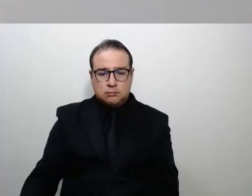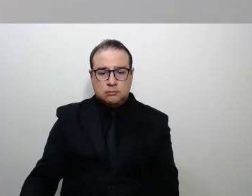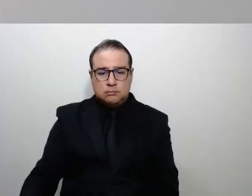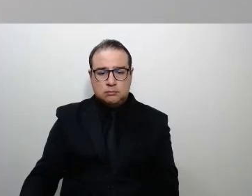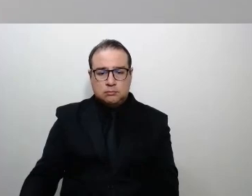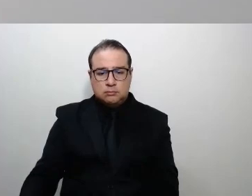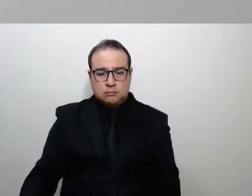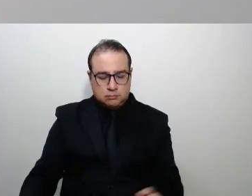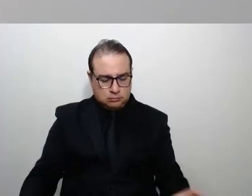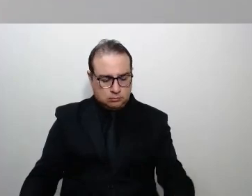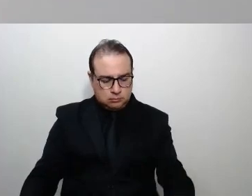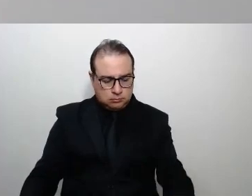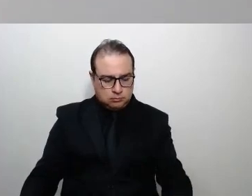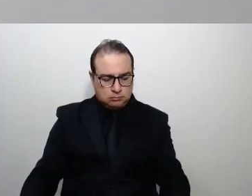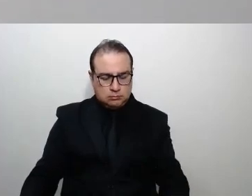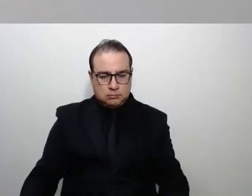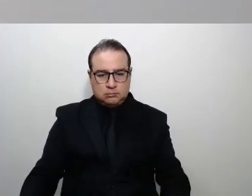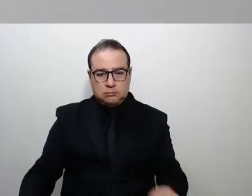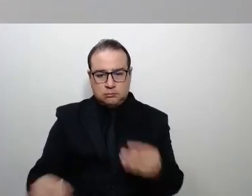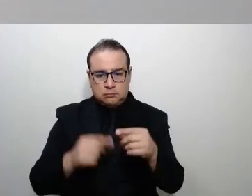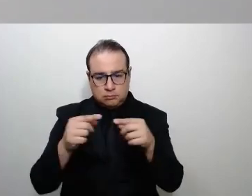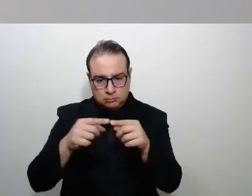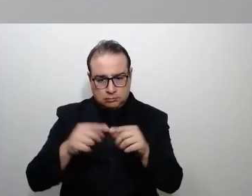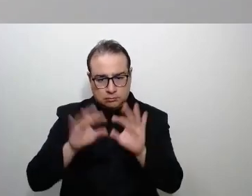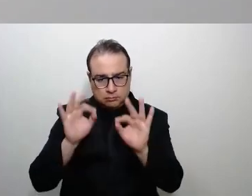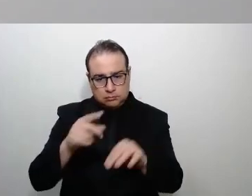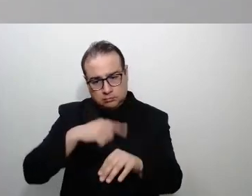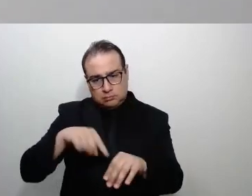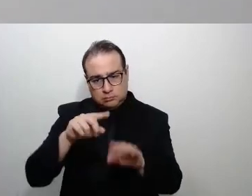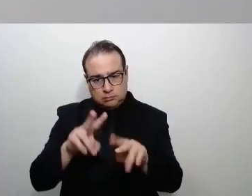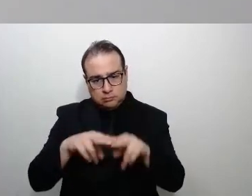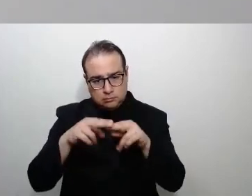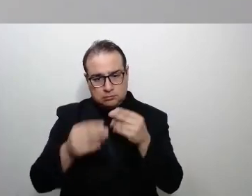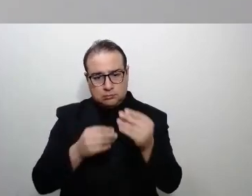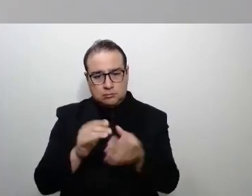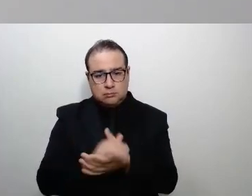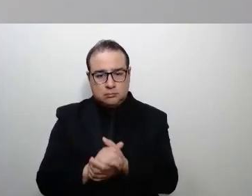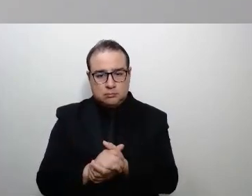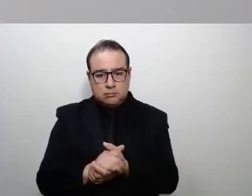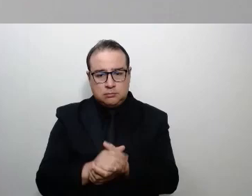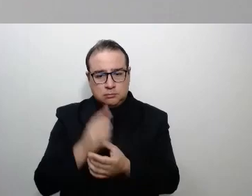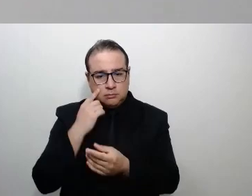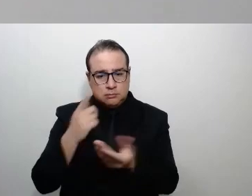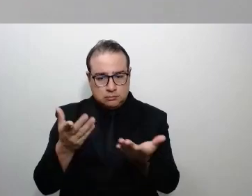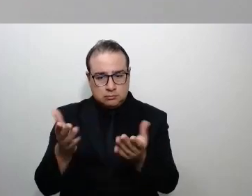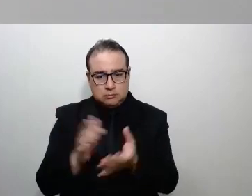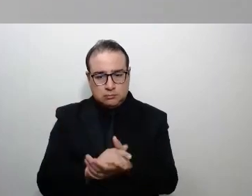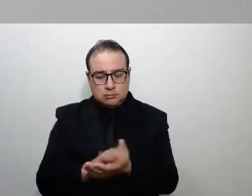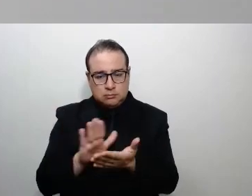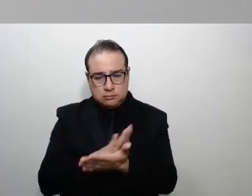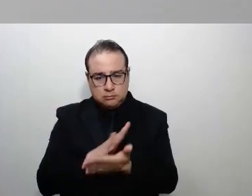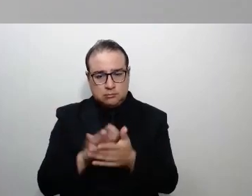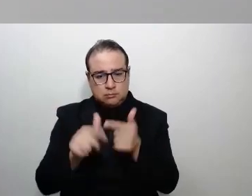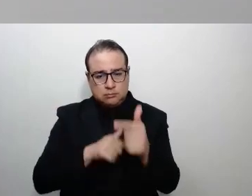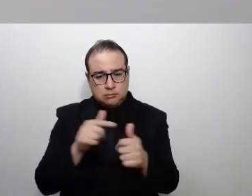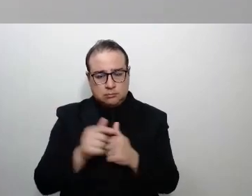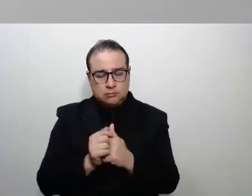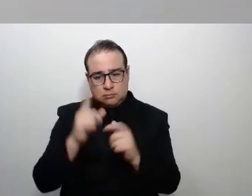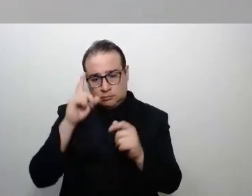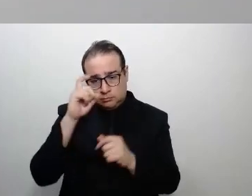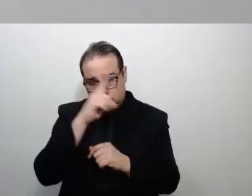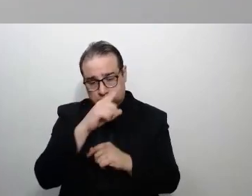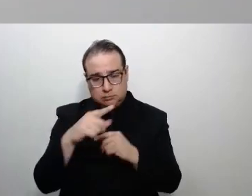a atividade disciplinar para isso nós nós temos aí algumas tarefas espinhosas